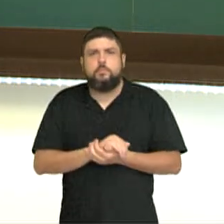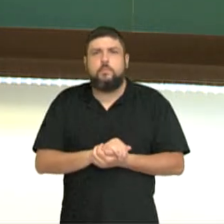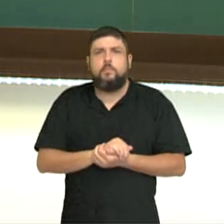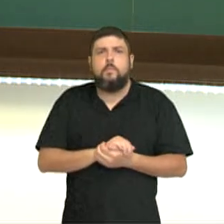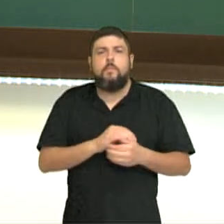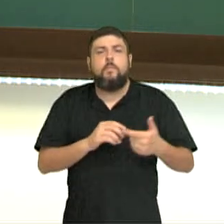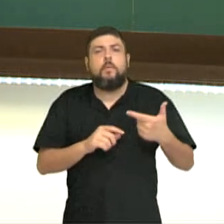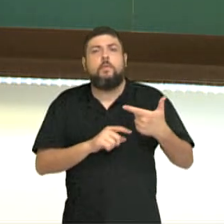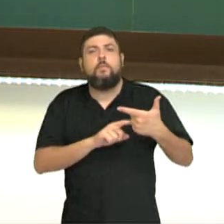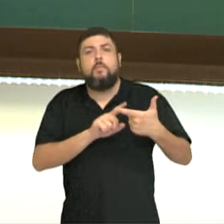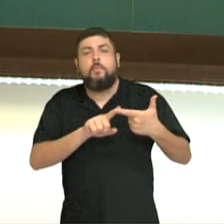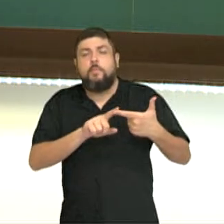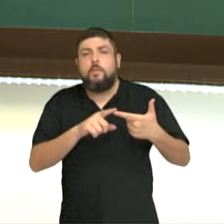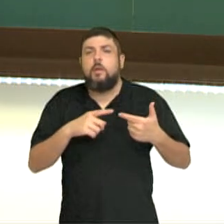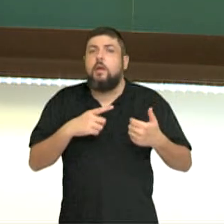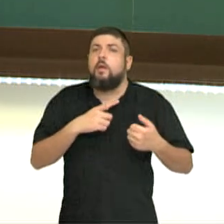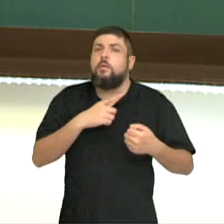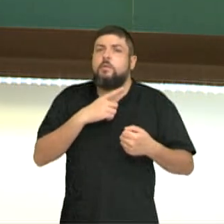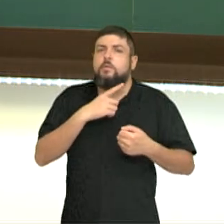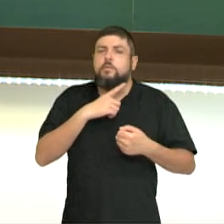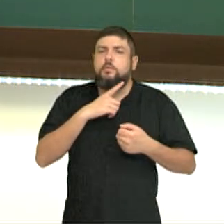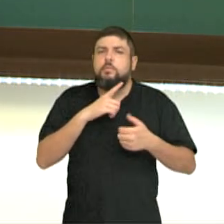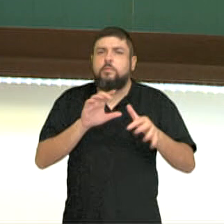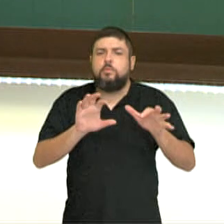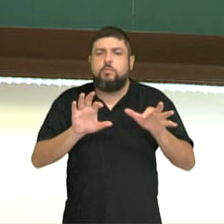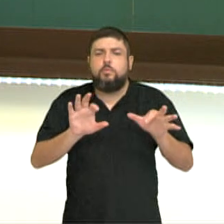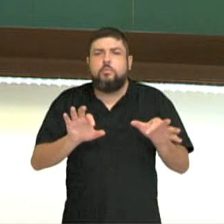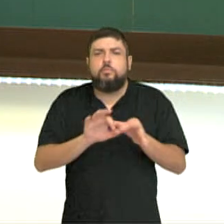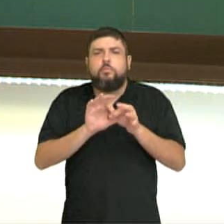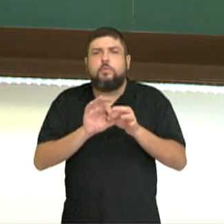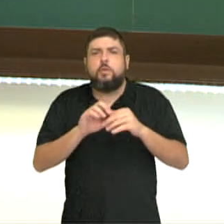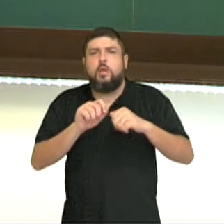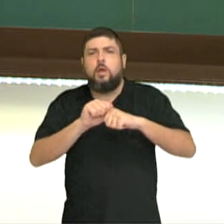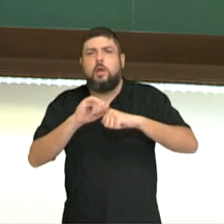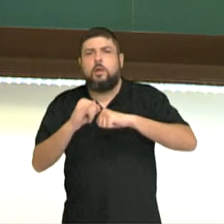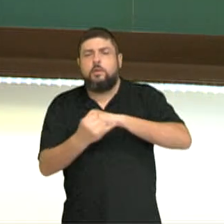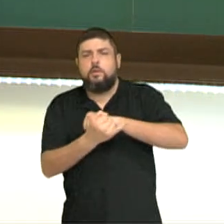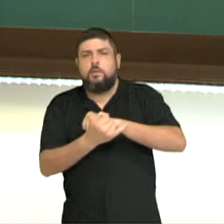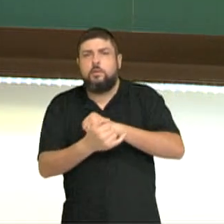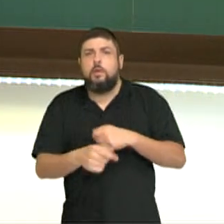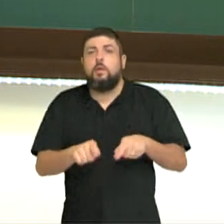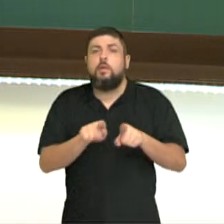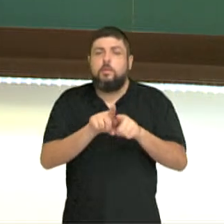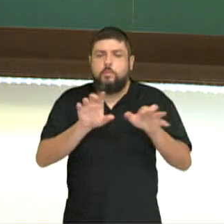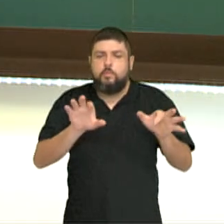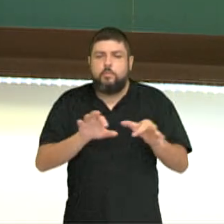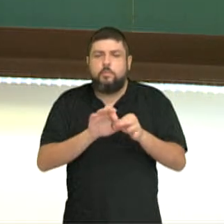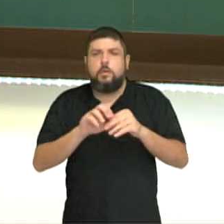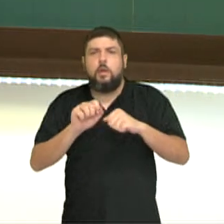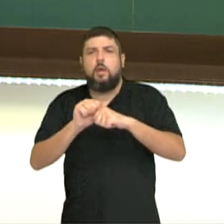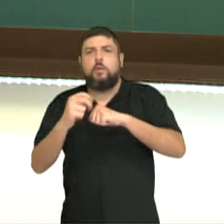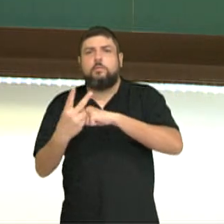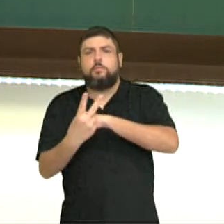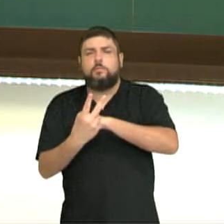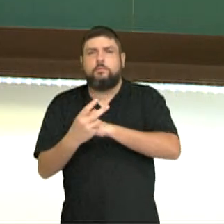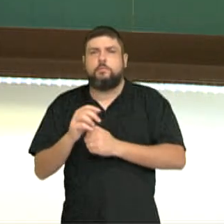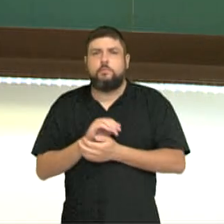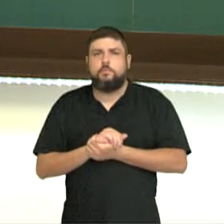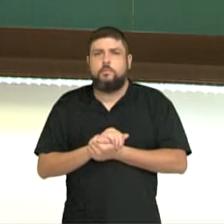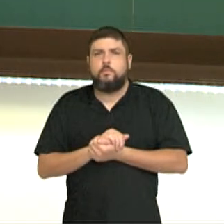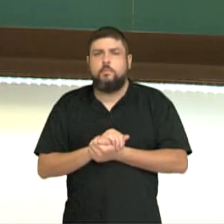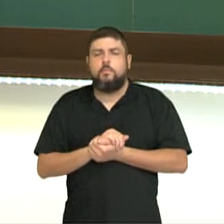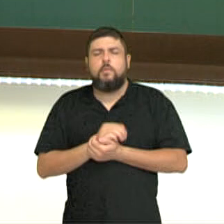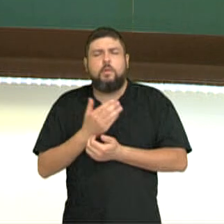substantivo. Eu tenho subordinada adjetiva e adverbial. Quando eu peço para classificar, eu peço